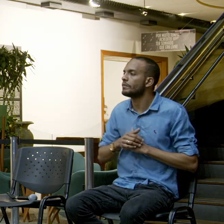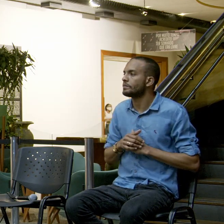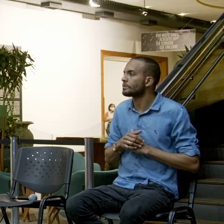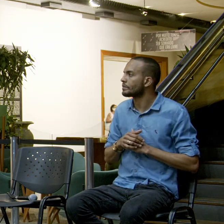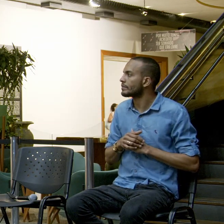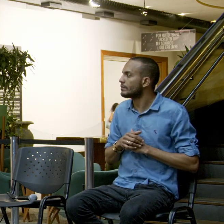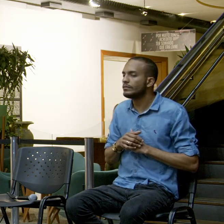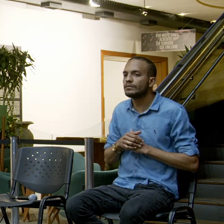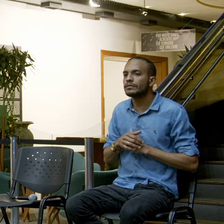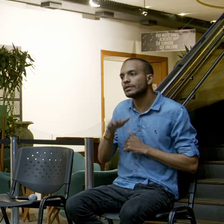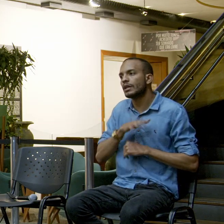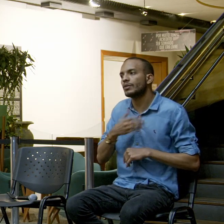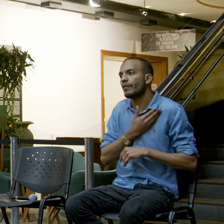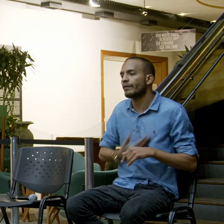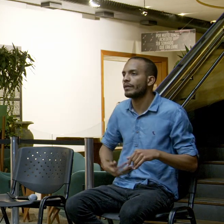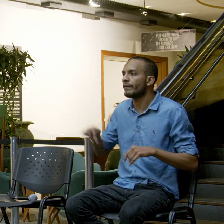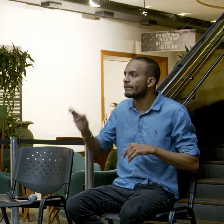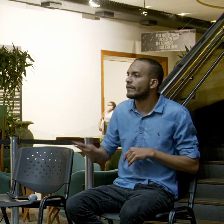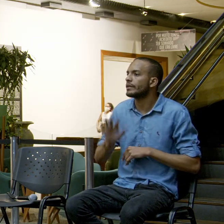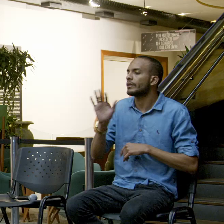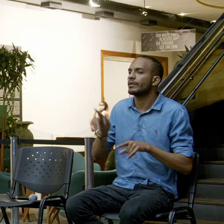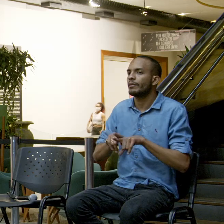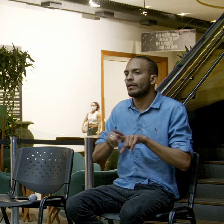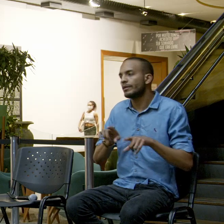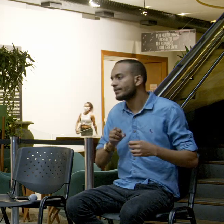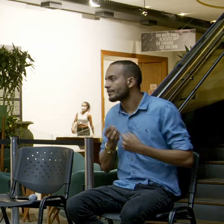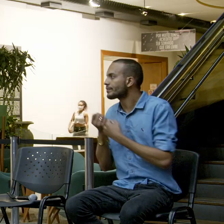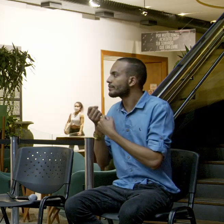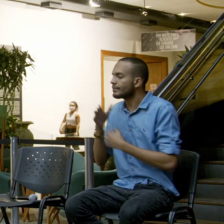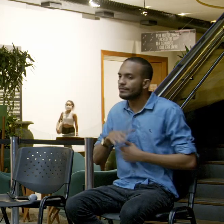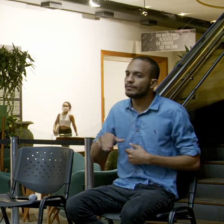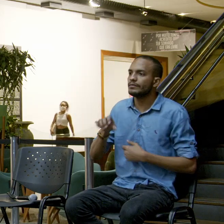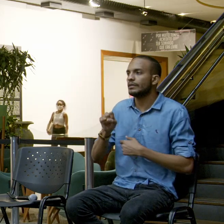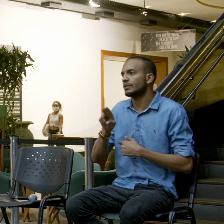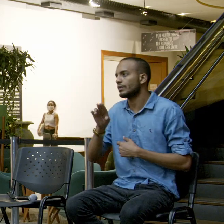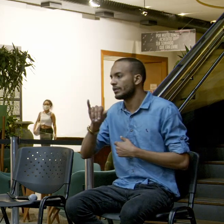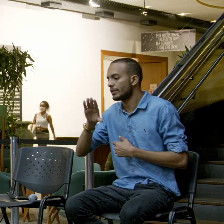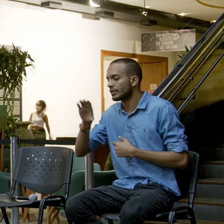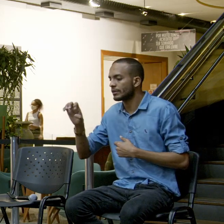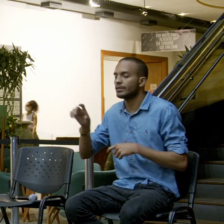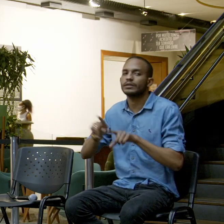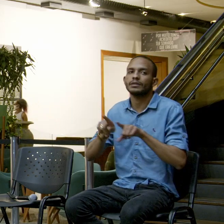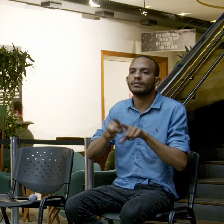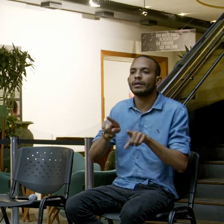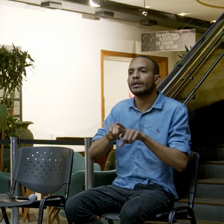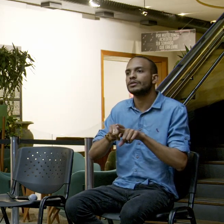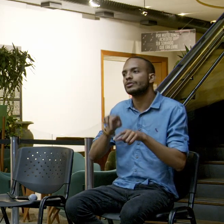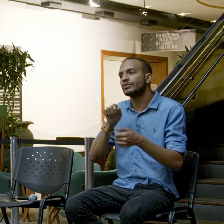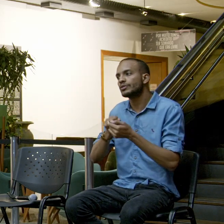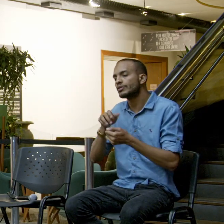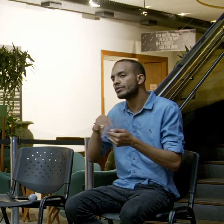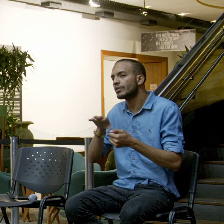do Turismo, do Governo Federal, que nos permitiu ter o apoio do Credit Suisse, que apostou nessa exposição, além de